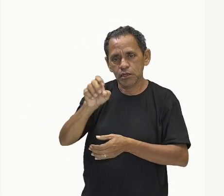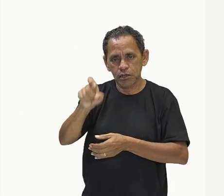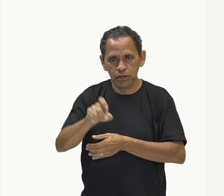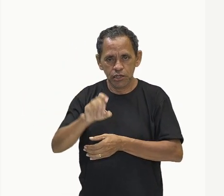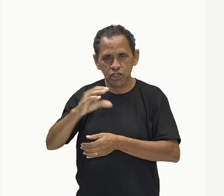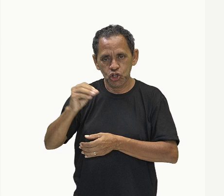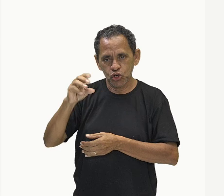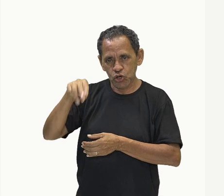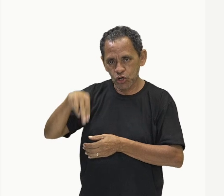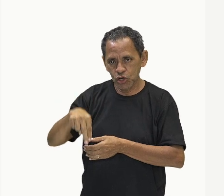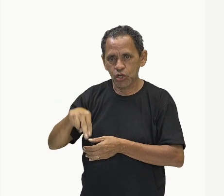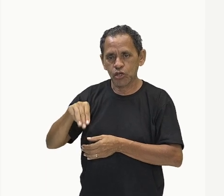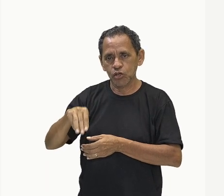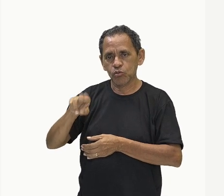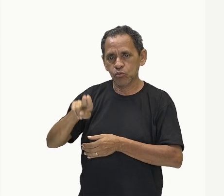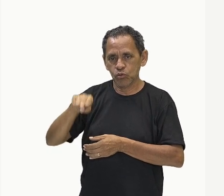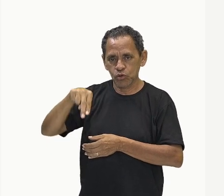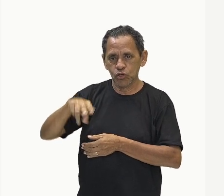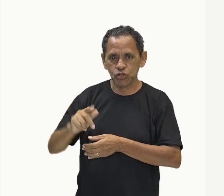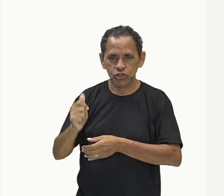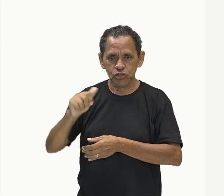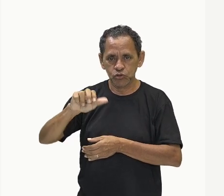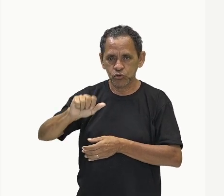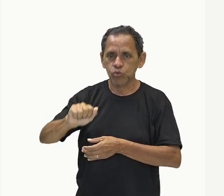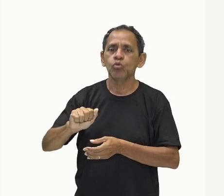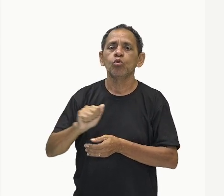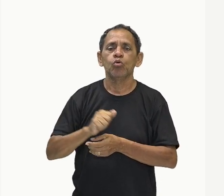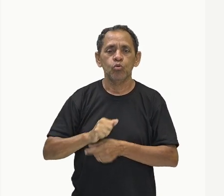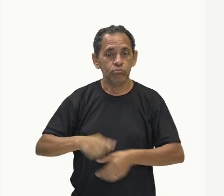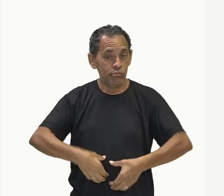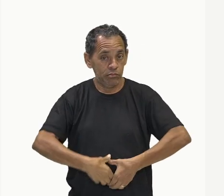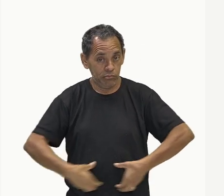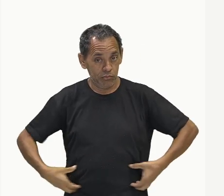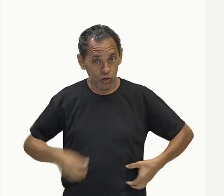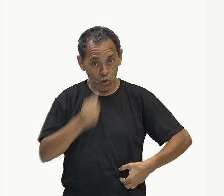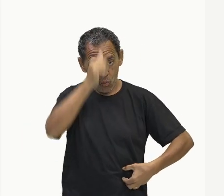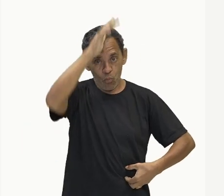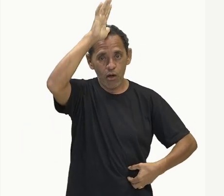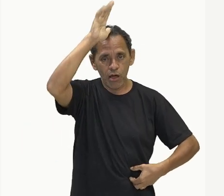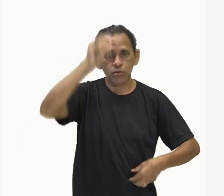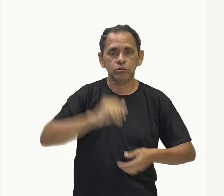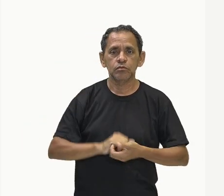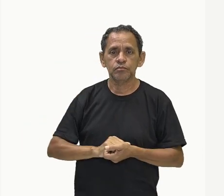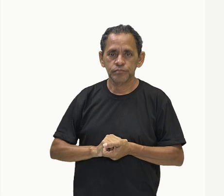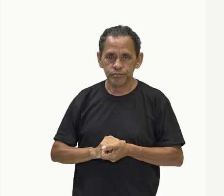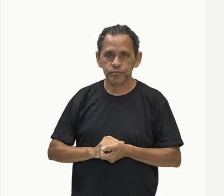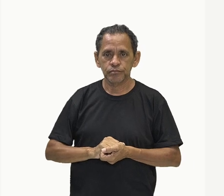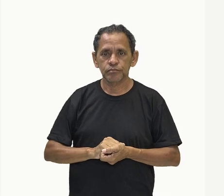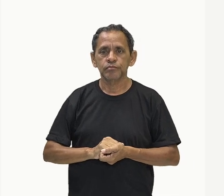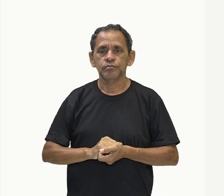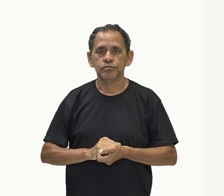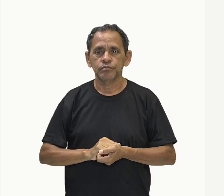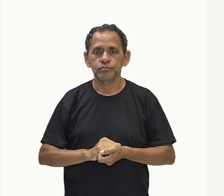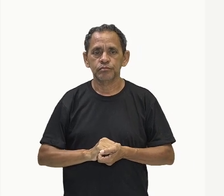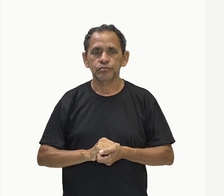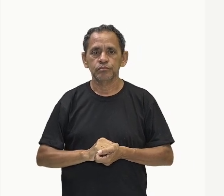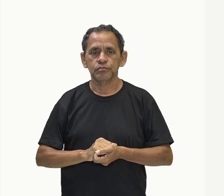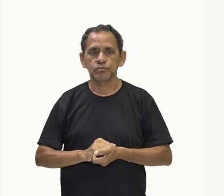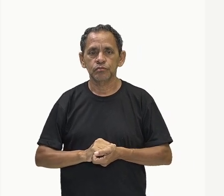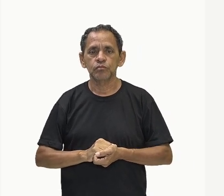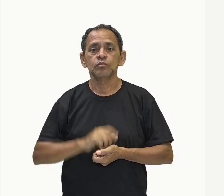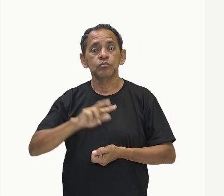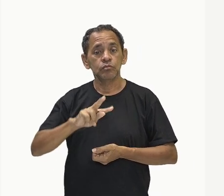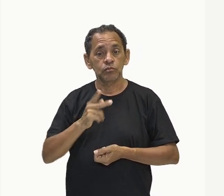1054 pelo cardeal romano Humberto. Com a entrada do Papa Leão IX na